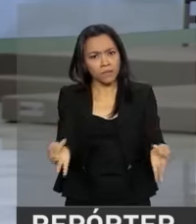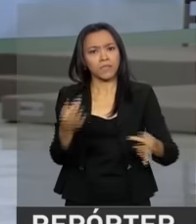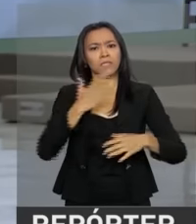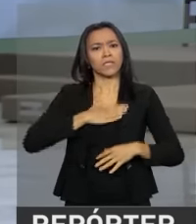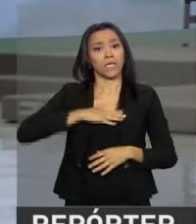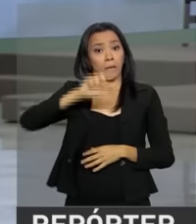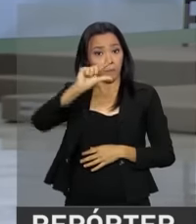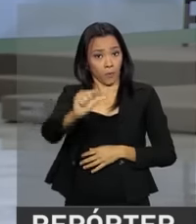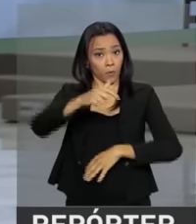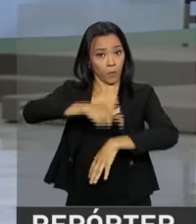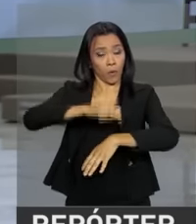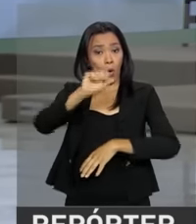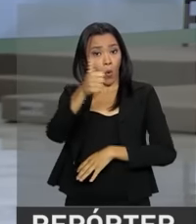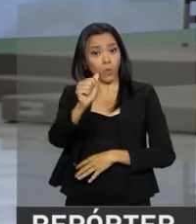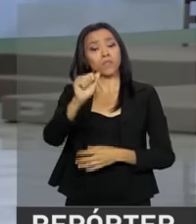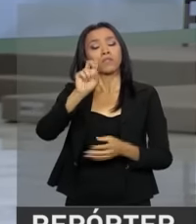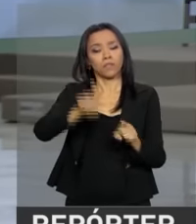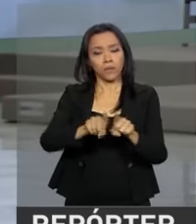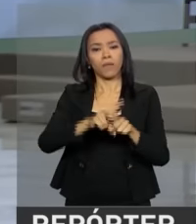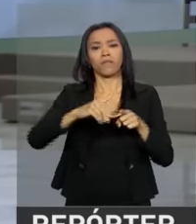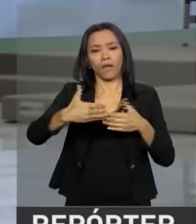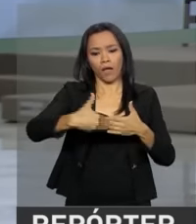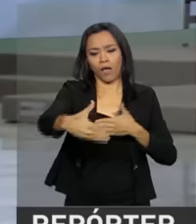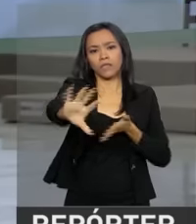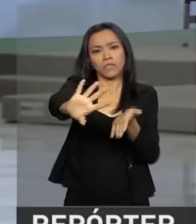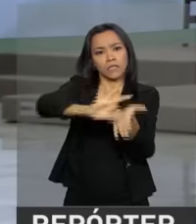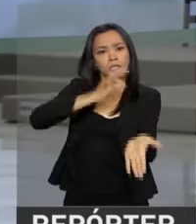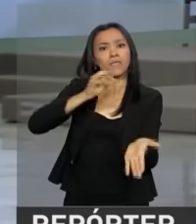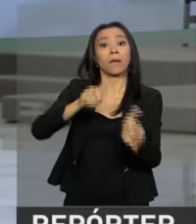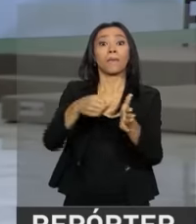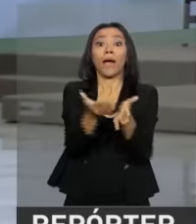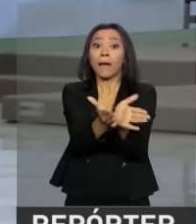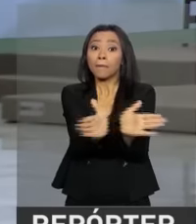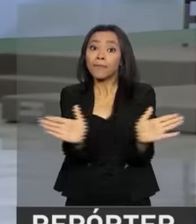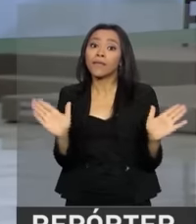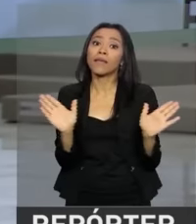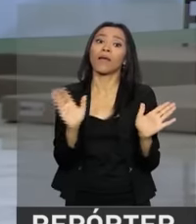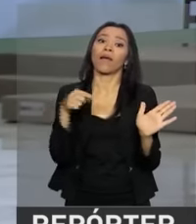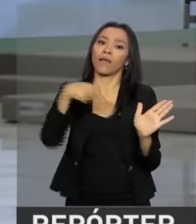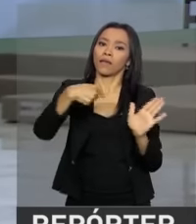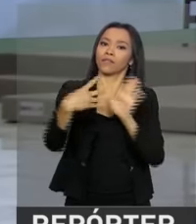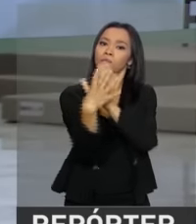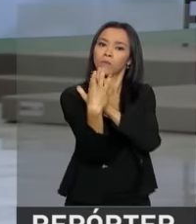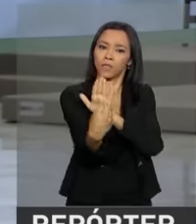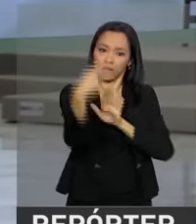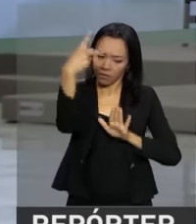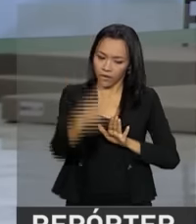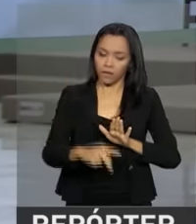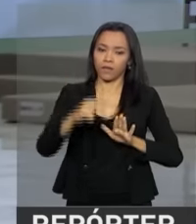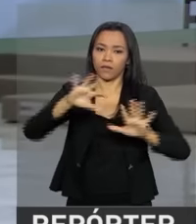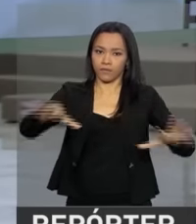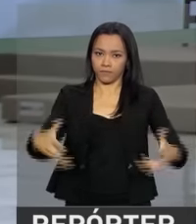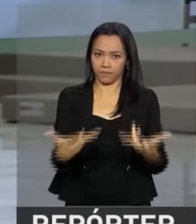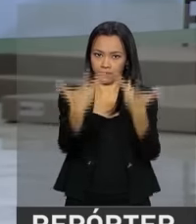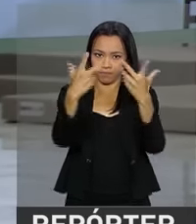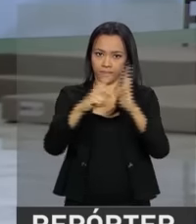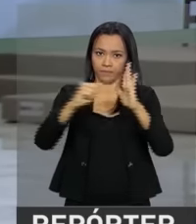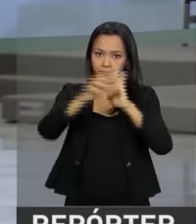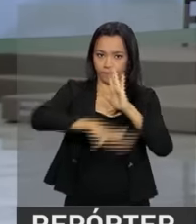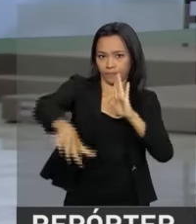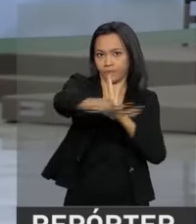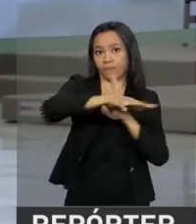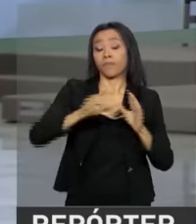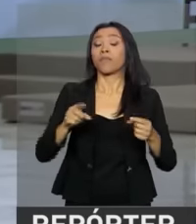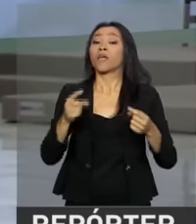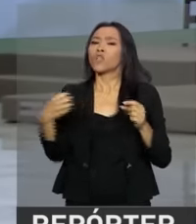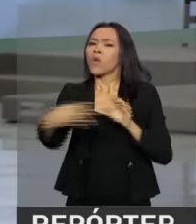daqui a pouco às 11 horas algumas mudanças para ampliar o super simples em uma cerimônia aqui no Palácio do Planalto entre as novas regras está por